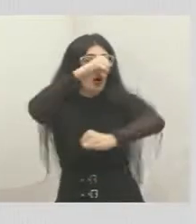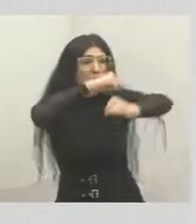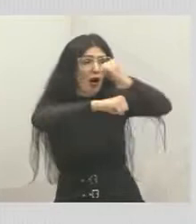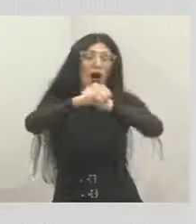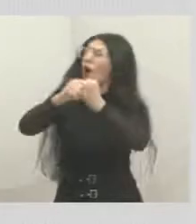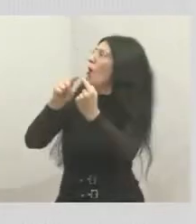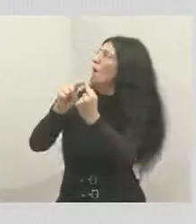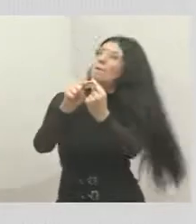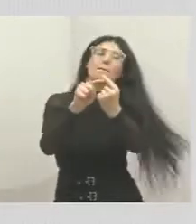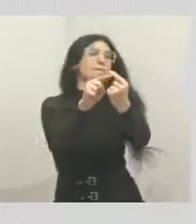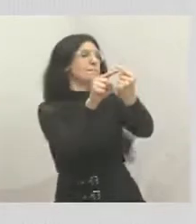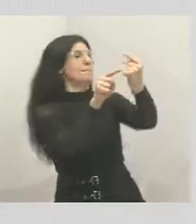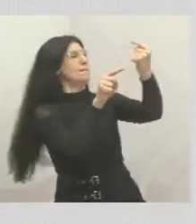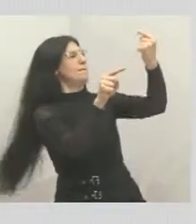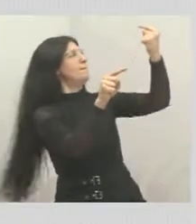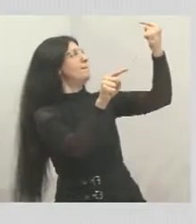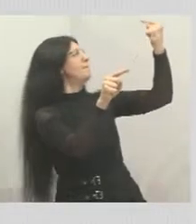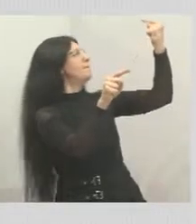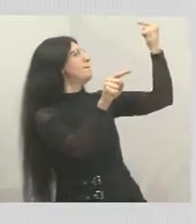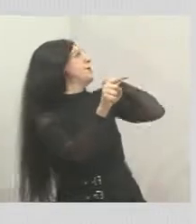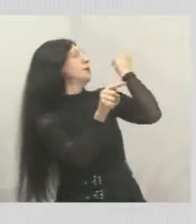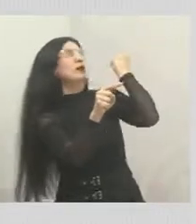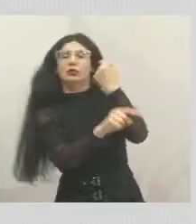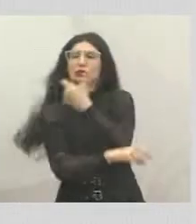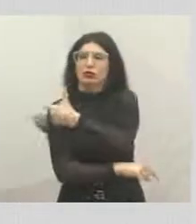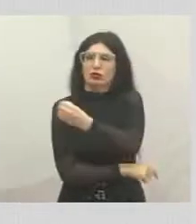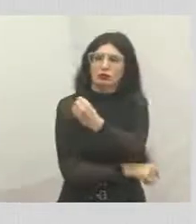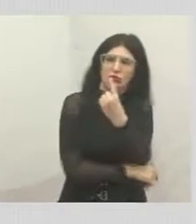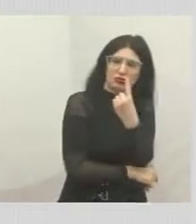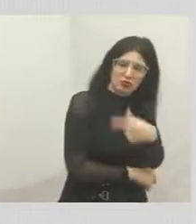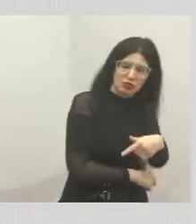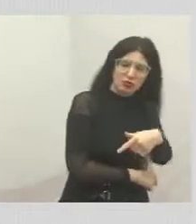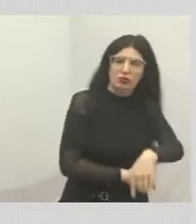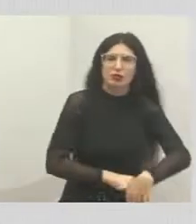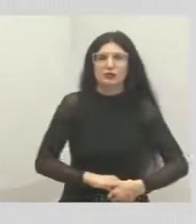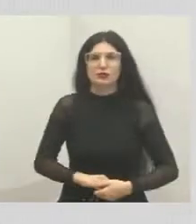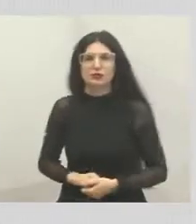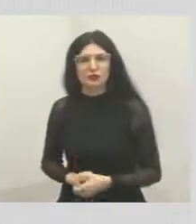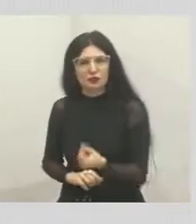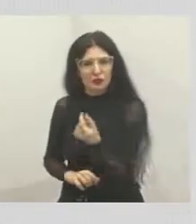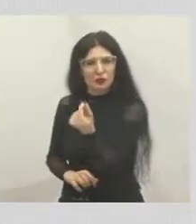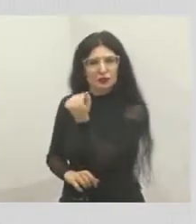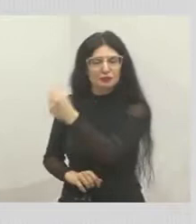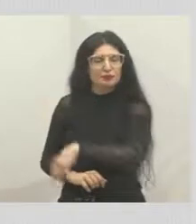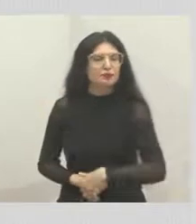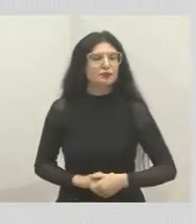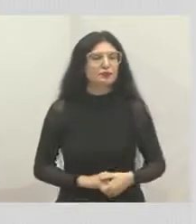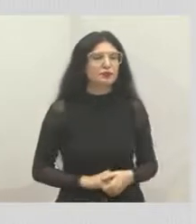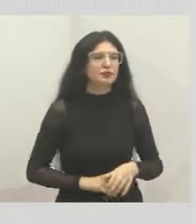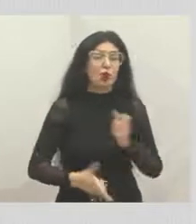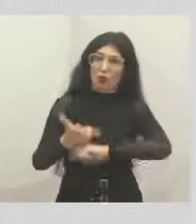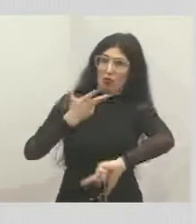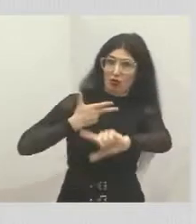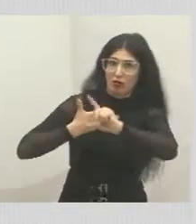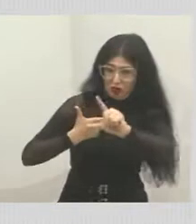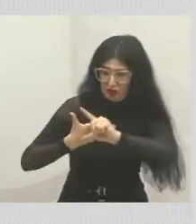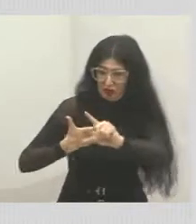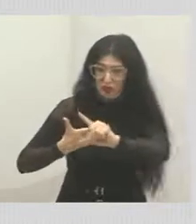anteriores a 2017, esse valor de saldo remanescente. Poder